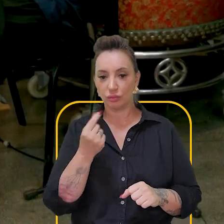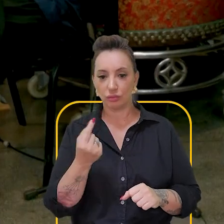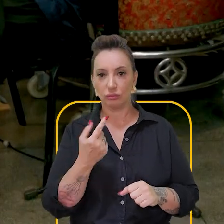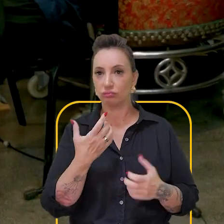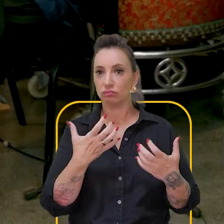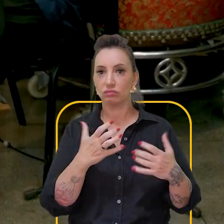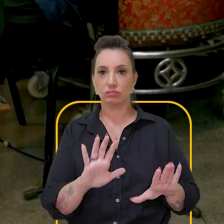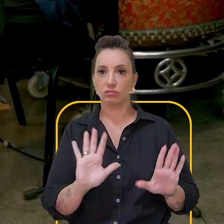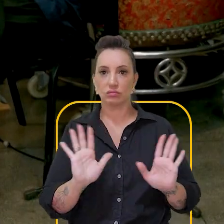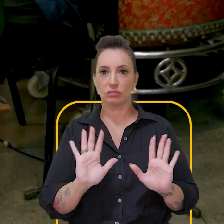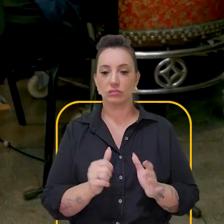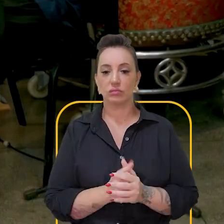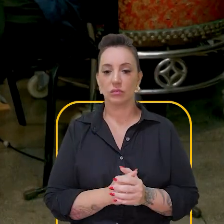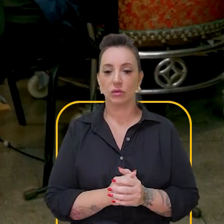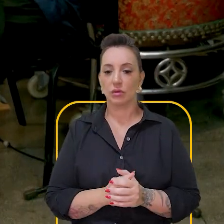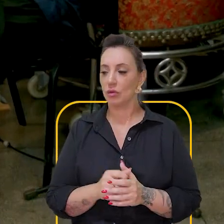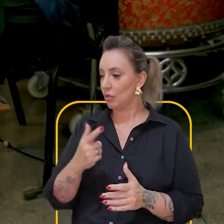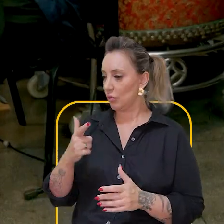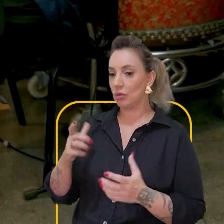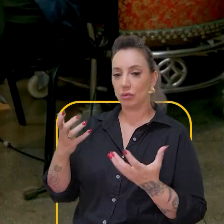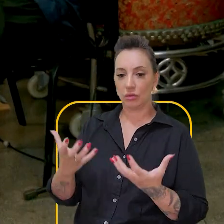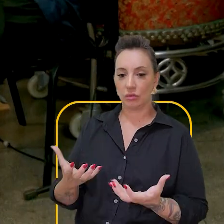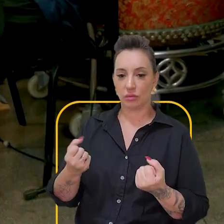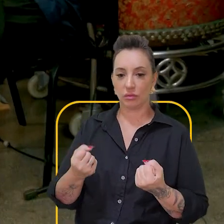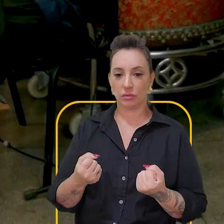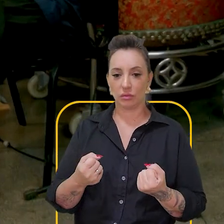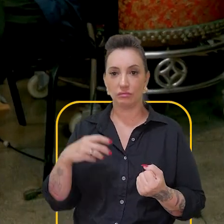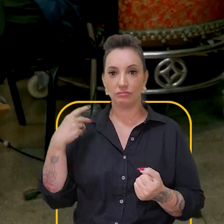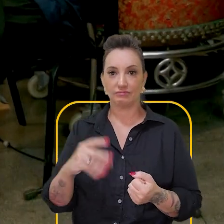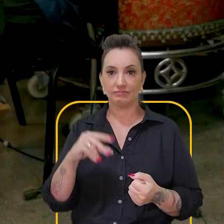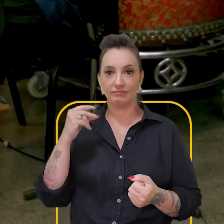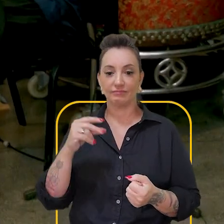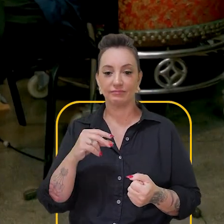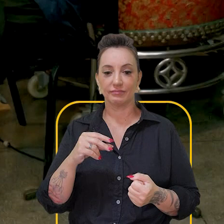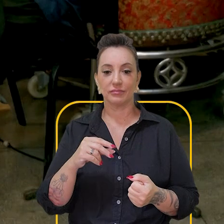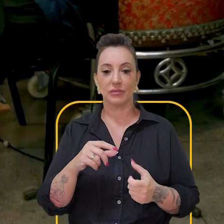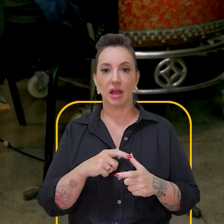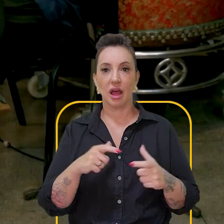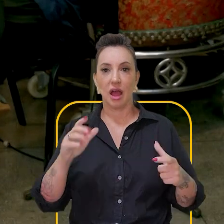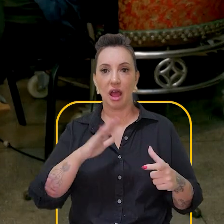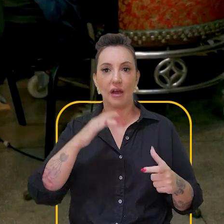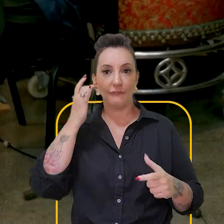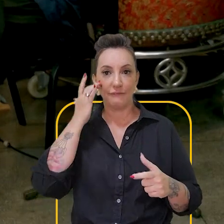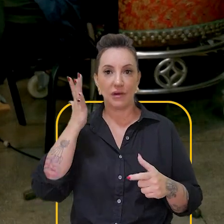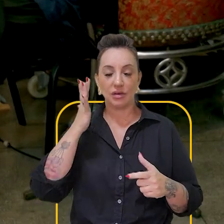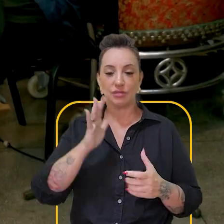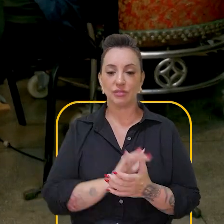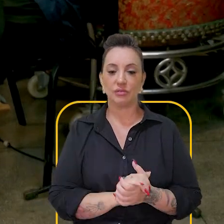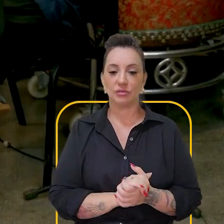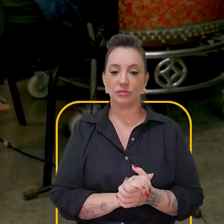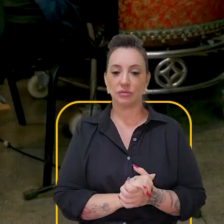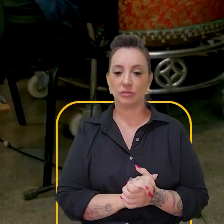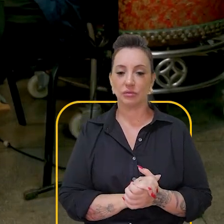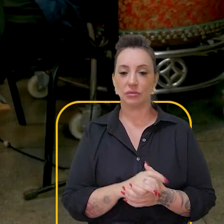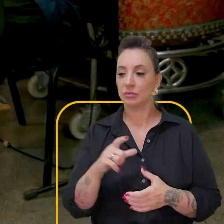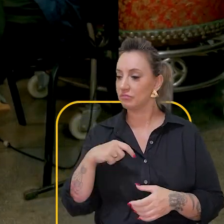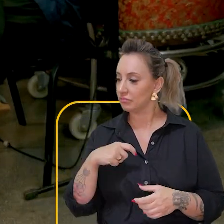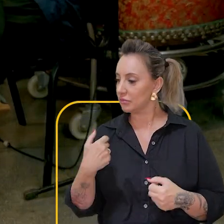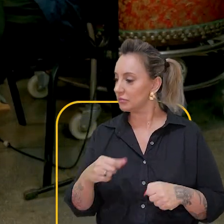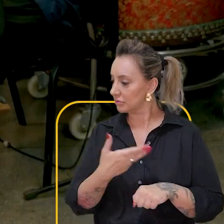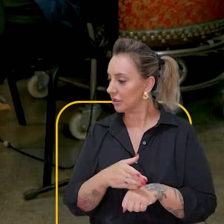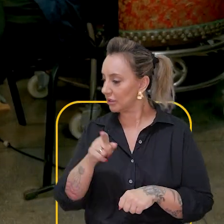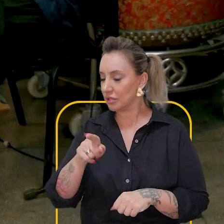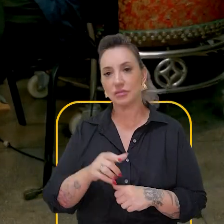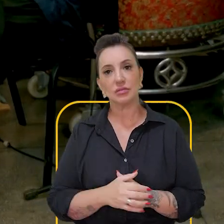facilidade e eu falei eu tenho que treinar isso aí uau E aí é que eu fui atrás